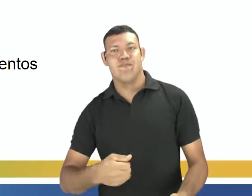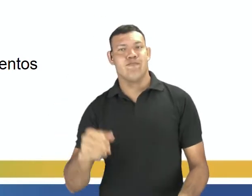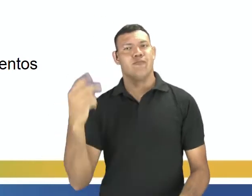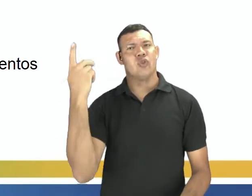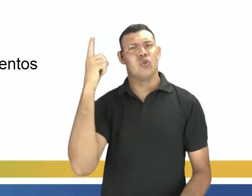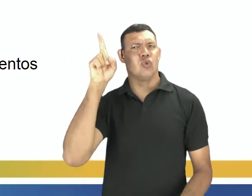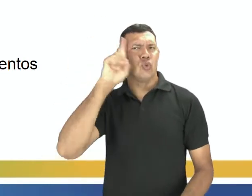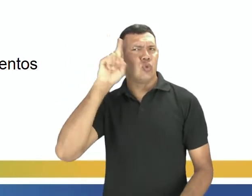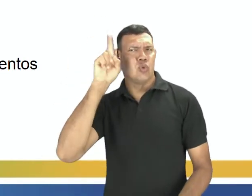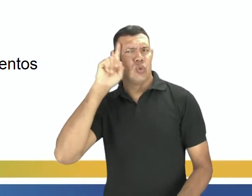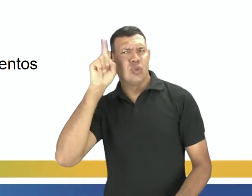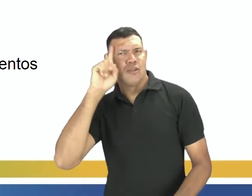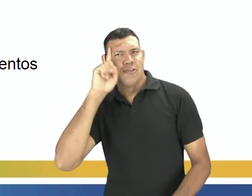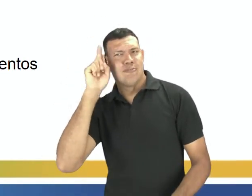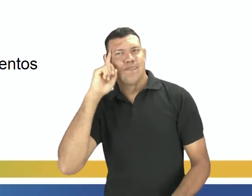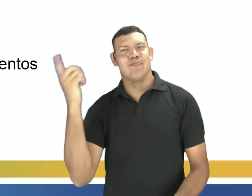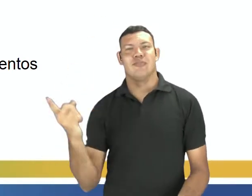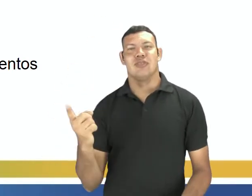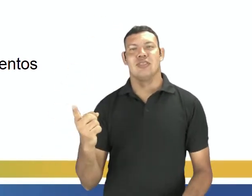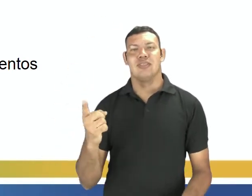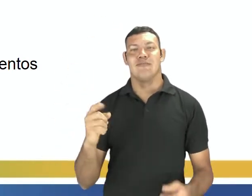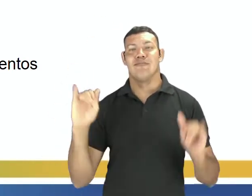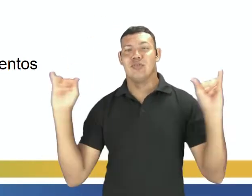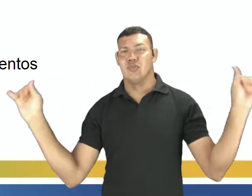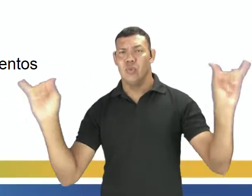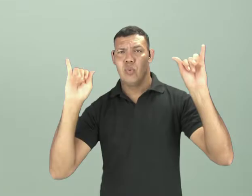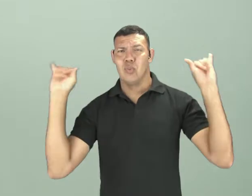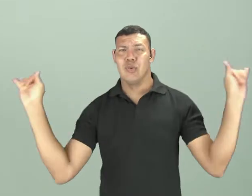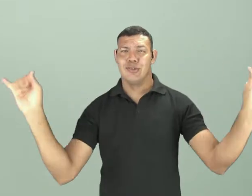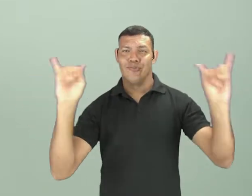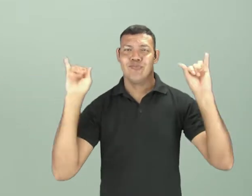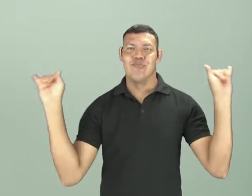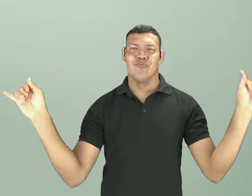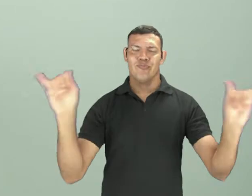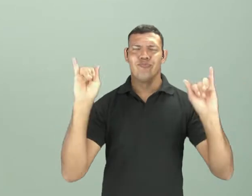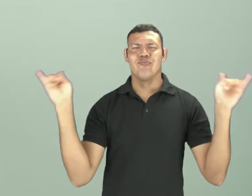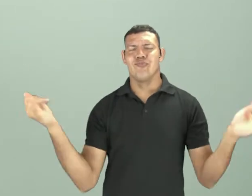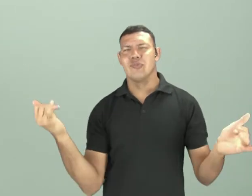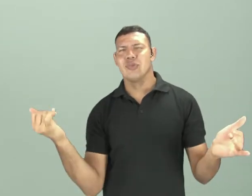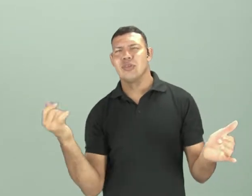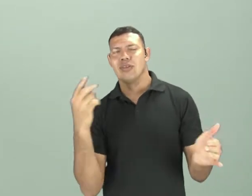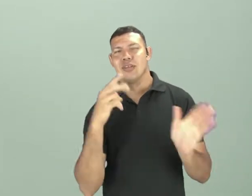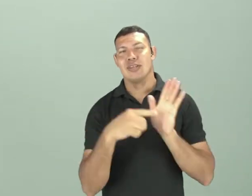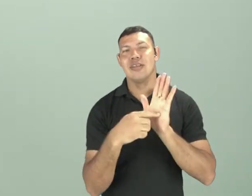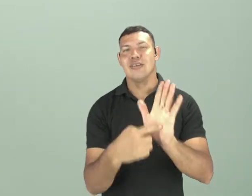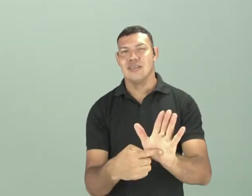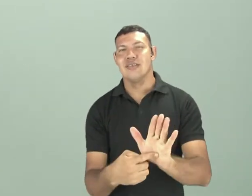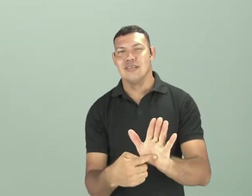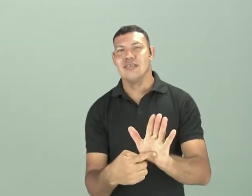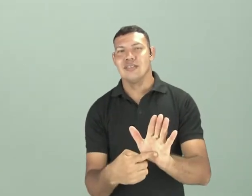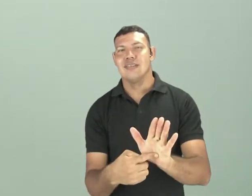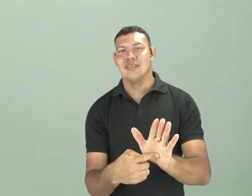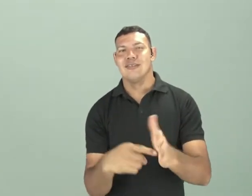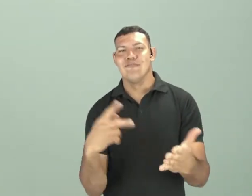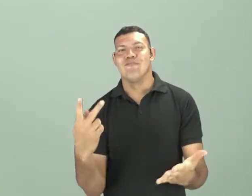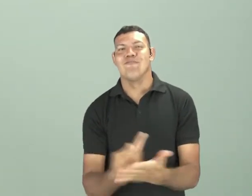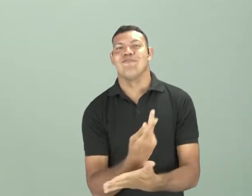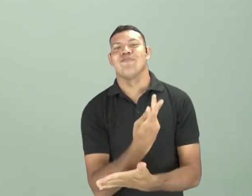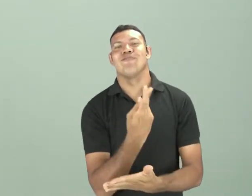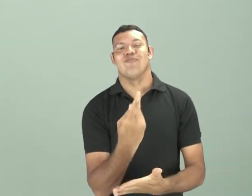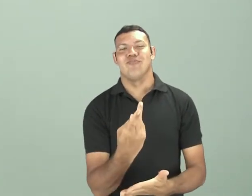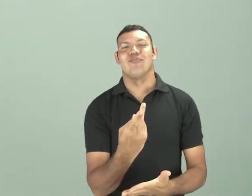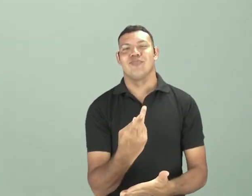Ou seja, ele pega aquela notícia que sempre aparece pra gente do jeito que aconteceu, né?